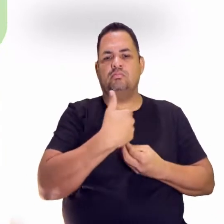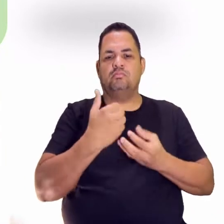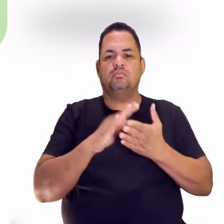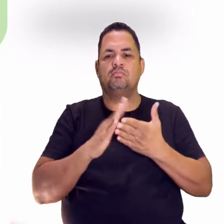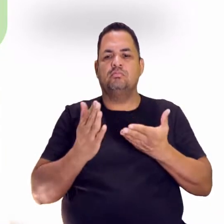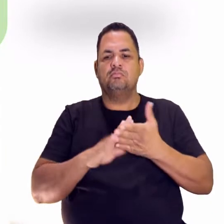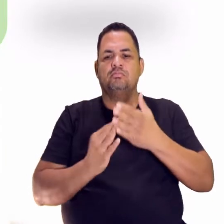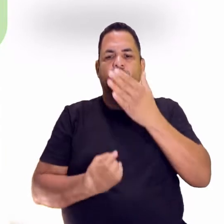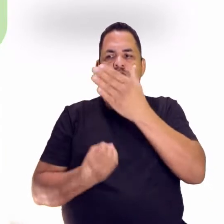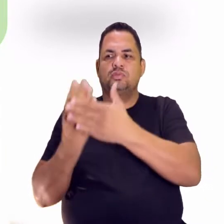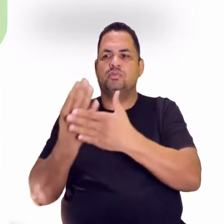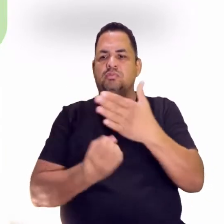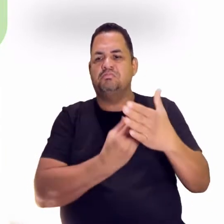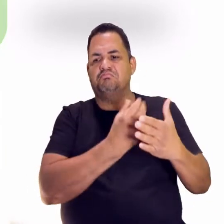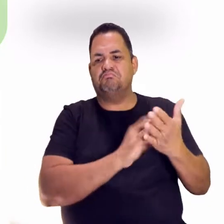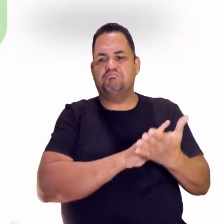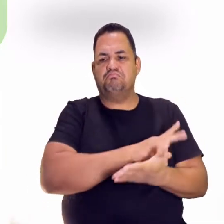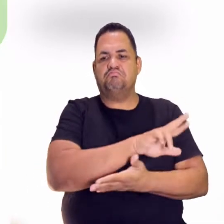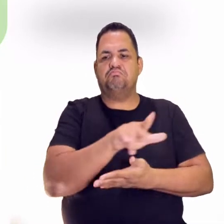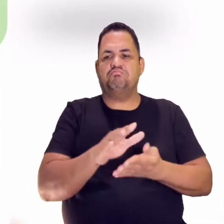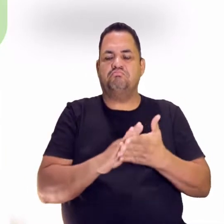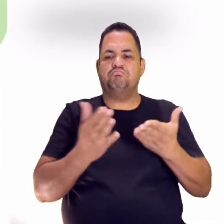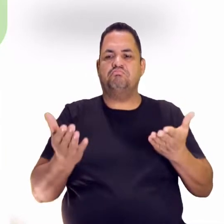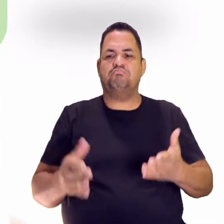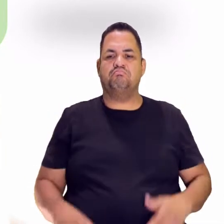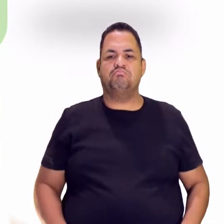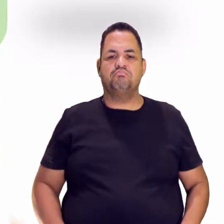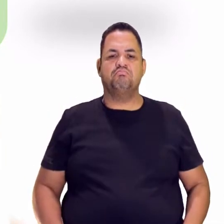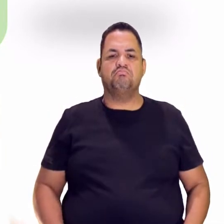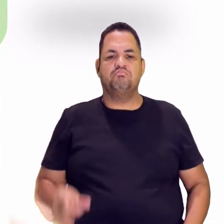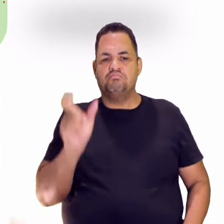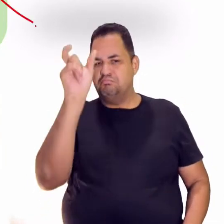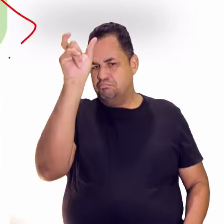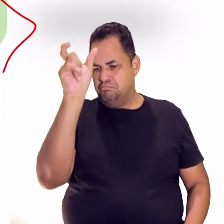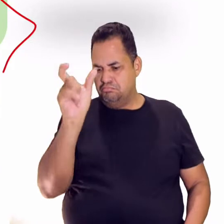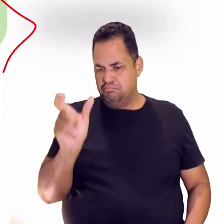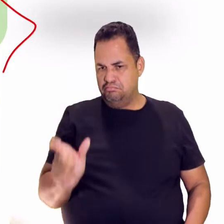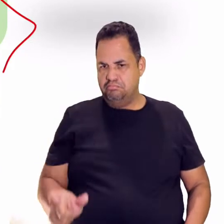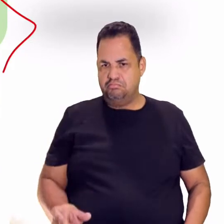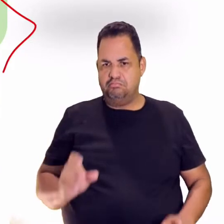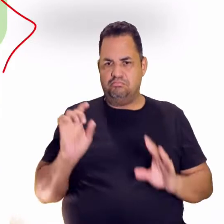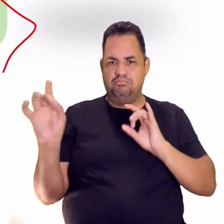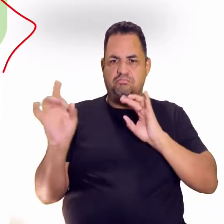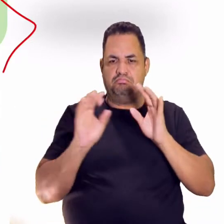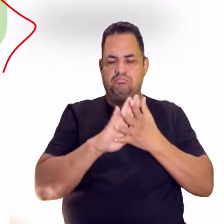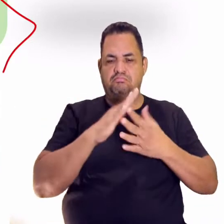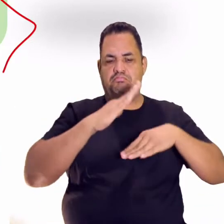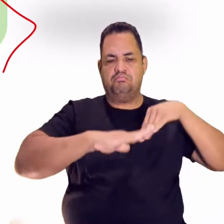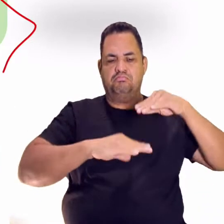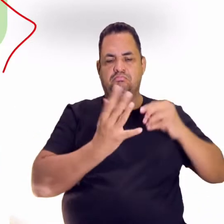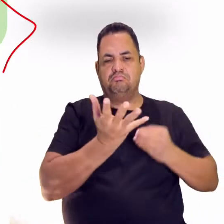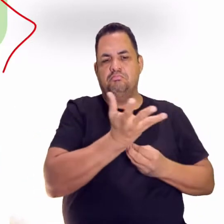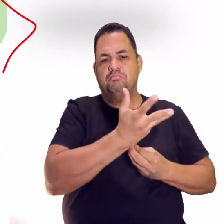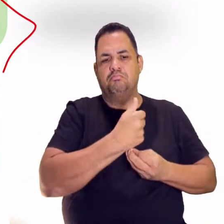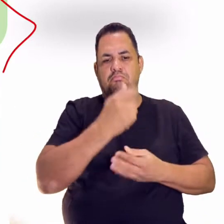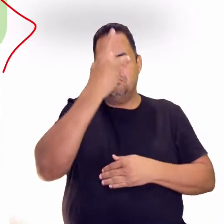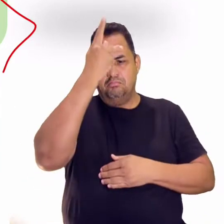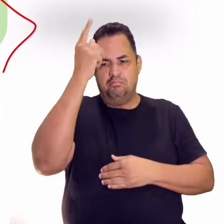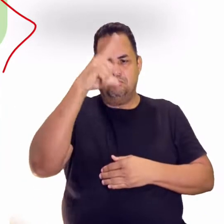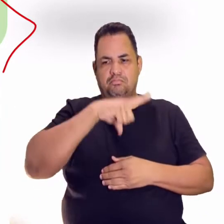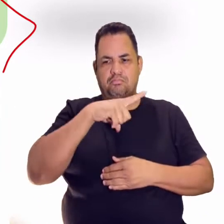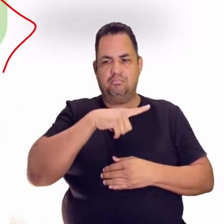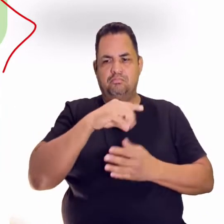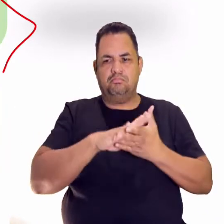vão brotando instantaneamente. E a personificação de cada artista, cada pessoa tendo